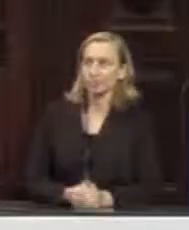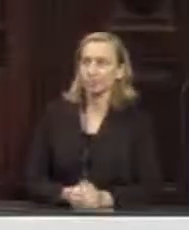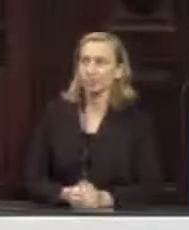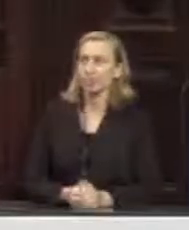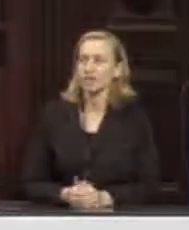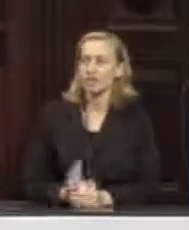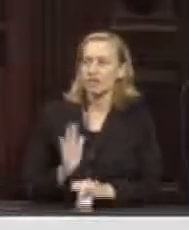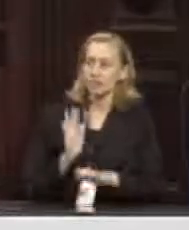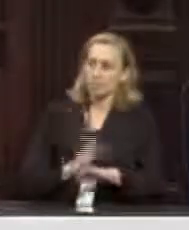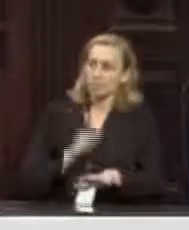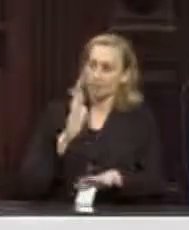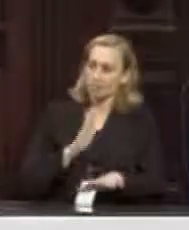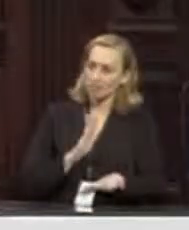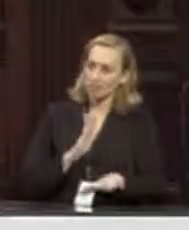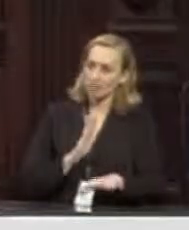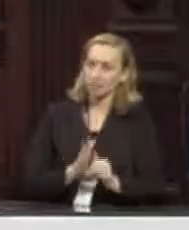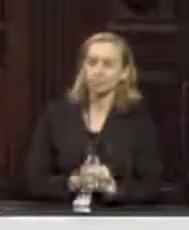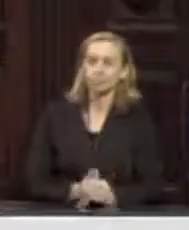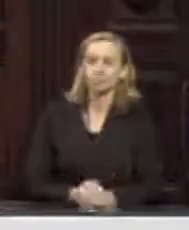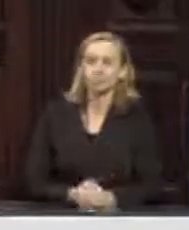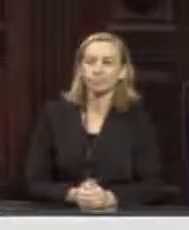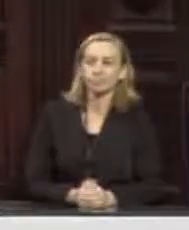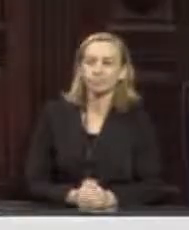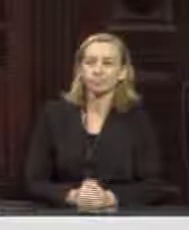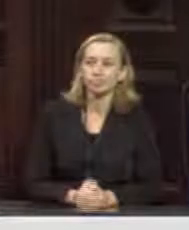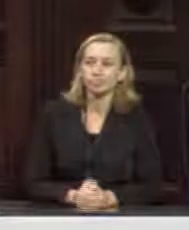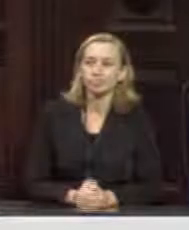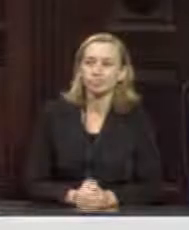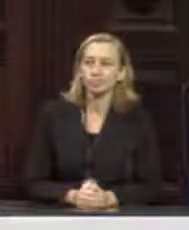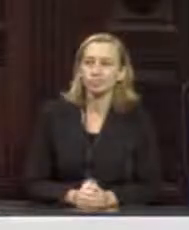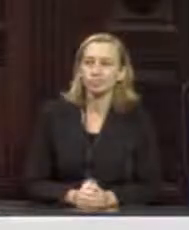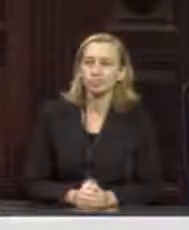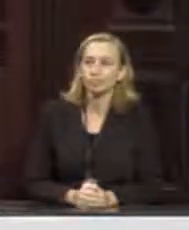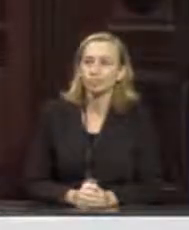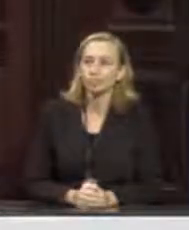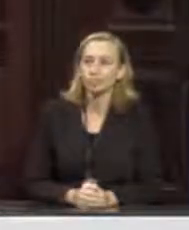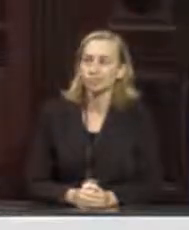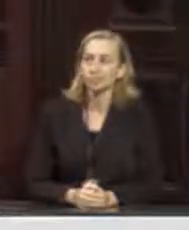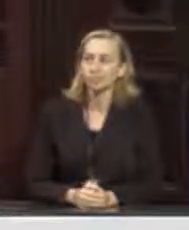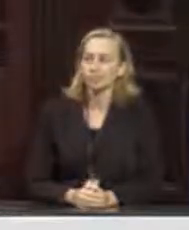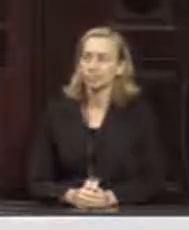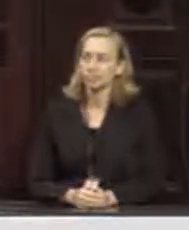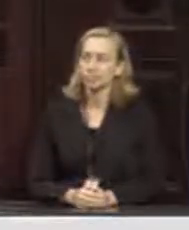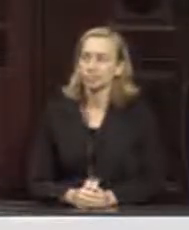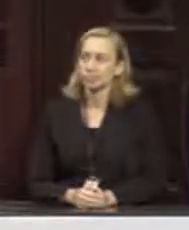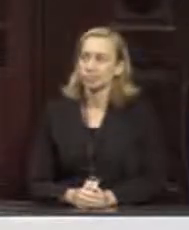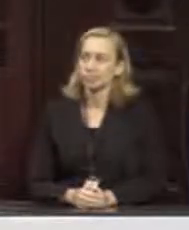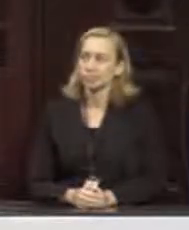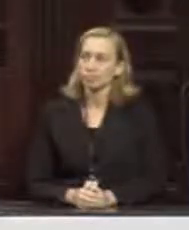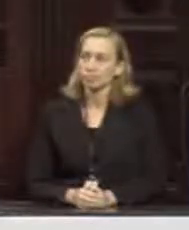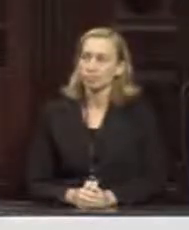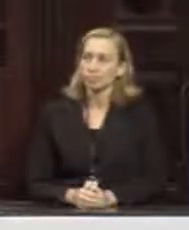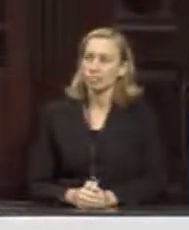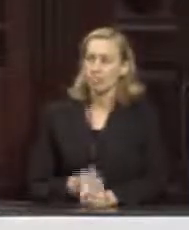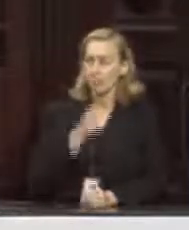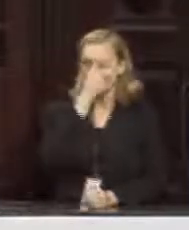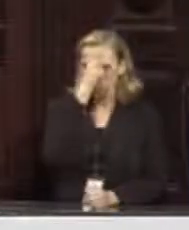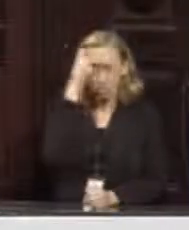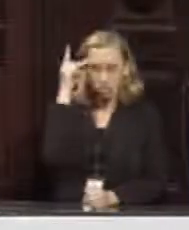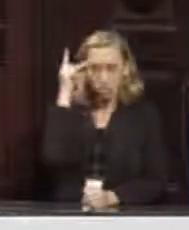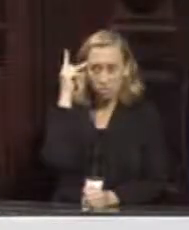E mais, não há o mínimo pensar no servidor público.